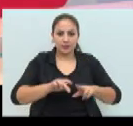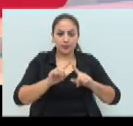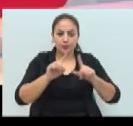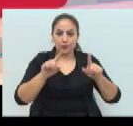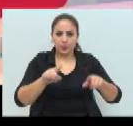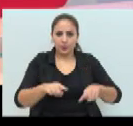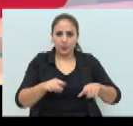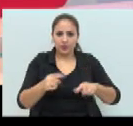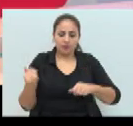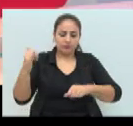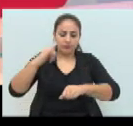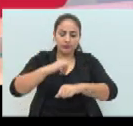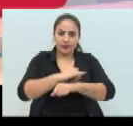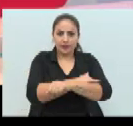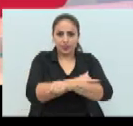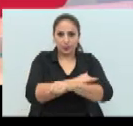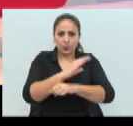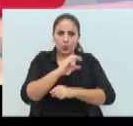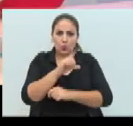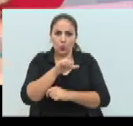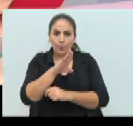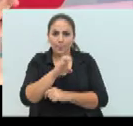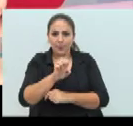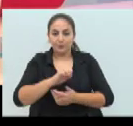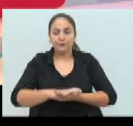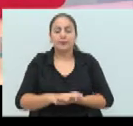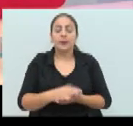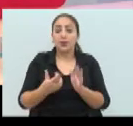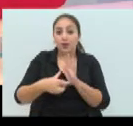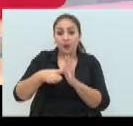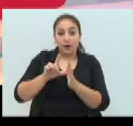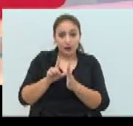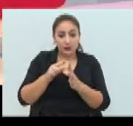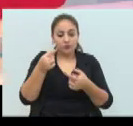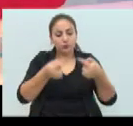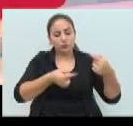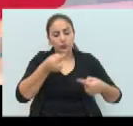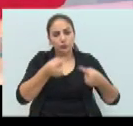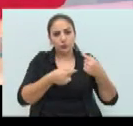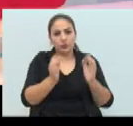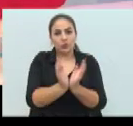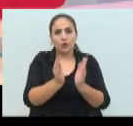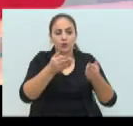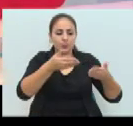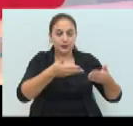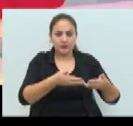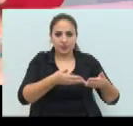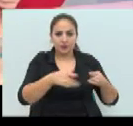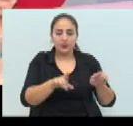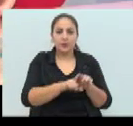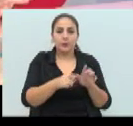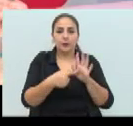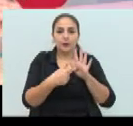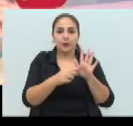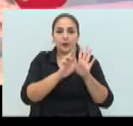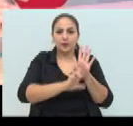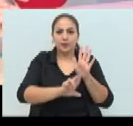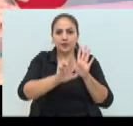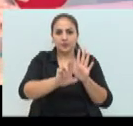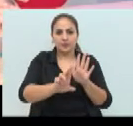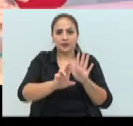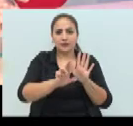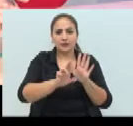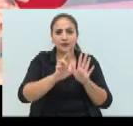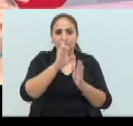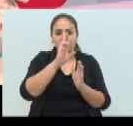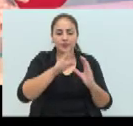concessão de uma área pública ao Aeroclube. Mas antes disso, a matéria foi debatida nas comissões e com representantes